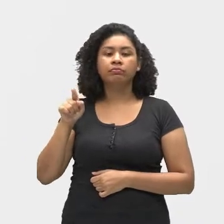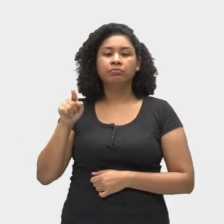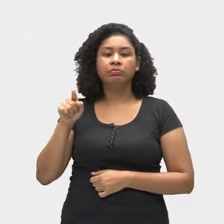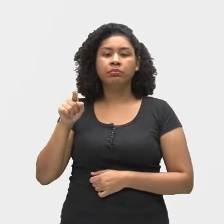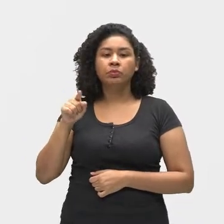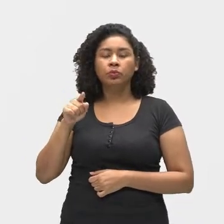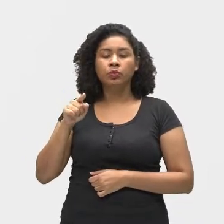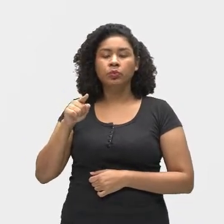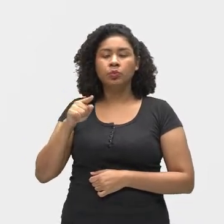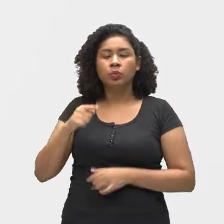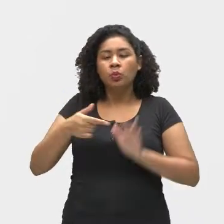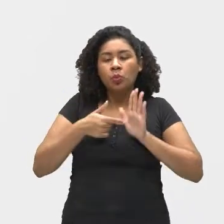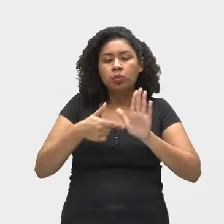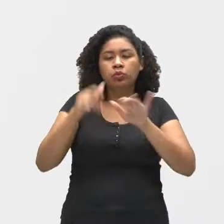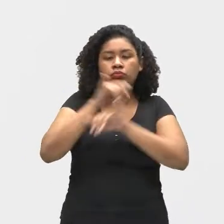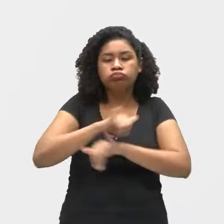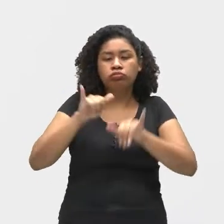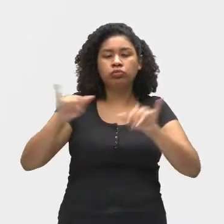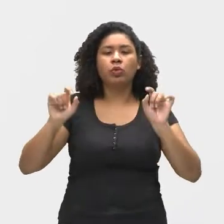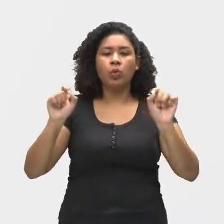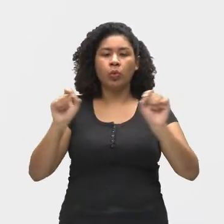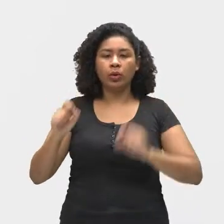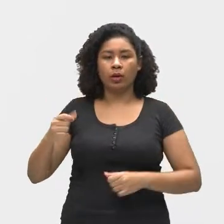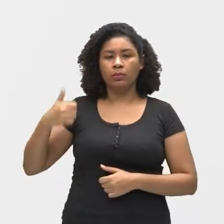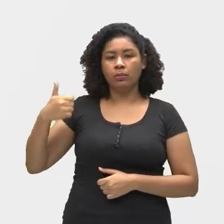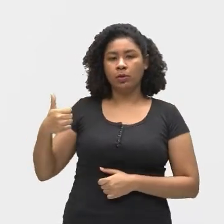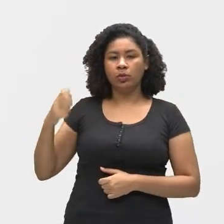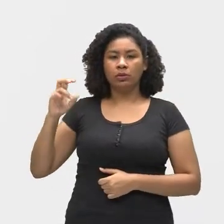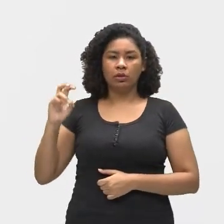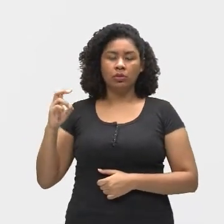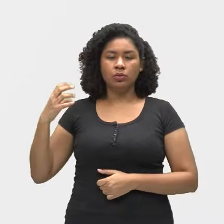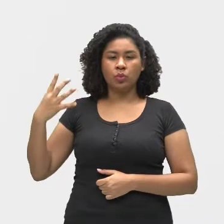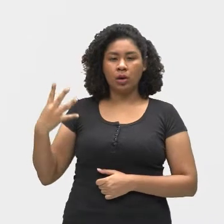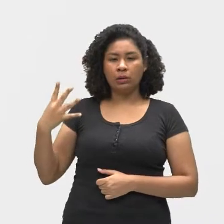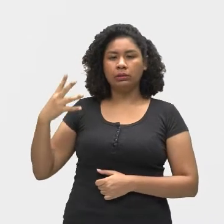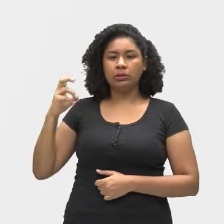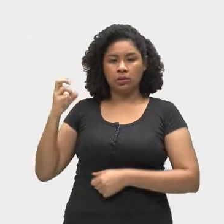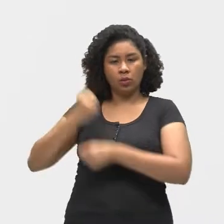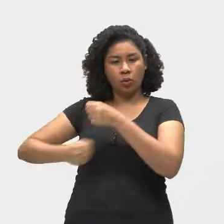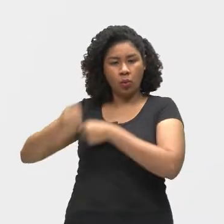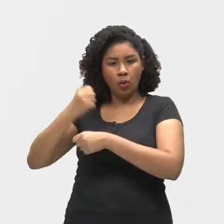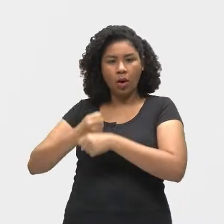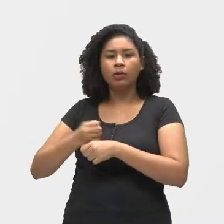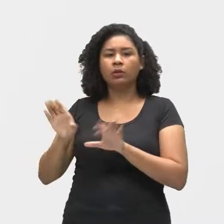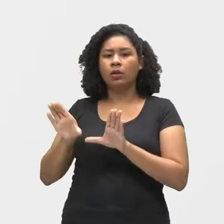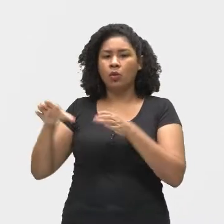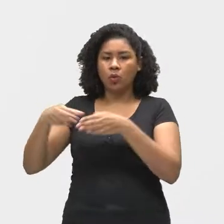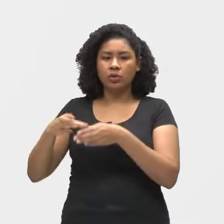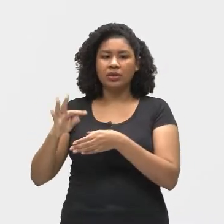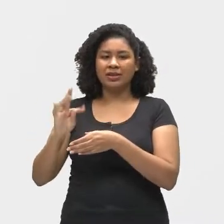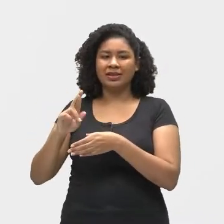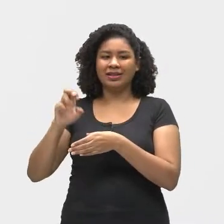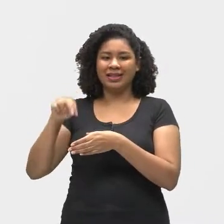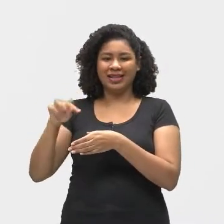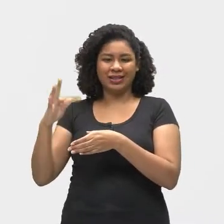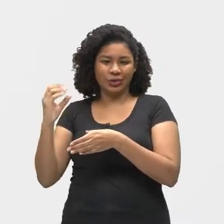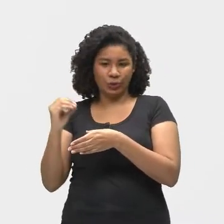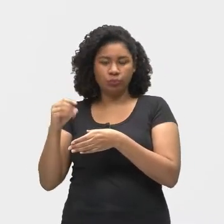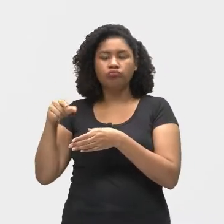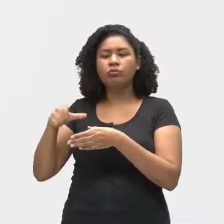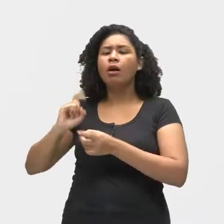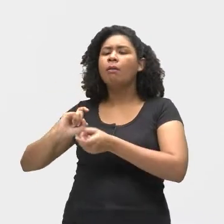1545 com o Concílio de Trento, que já foi citado na aula de ontem, mas vocês vão ver daqui a pouco também, tá bom? Qual